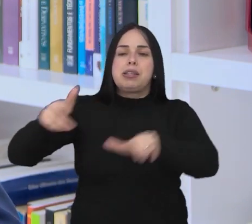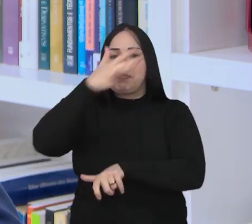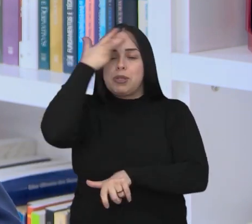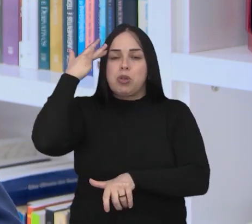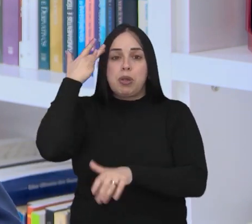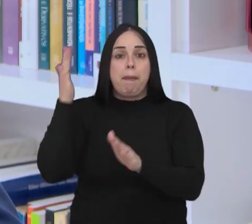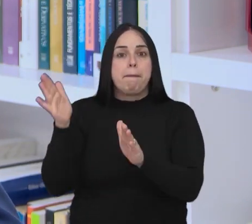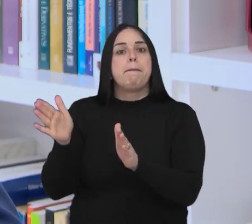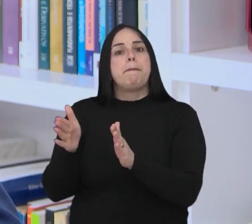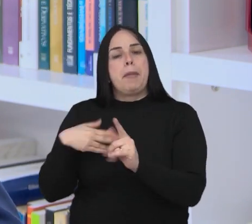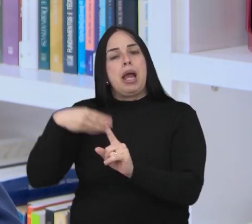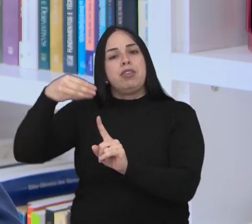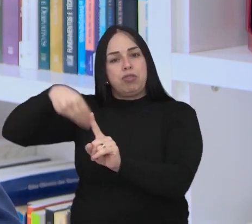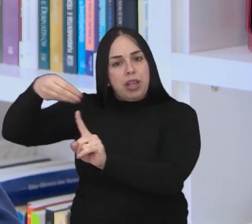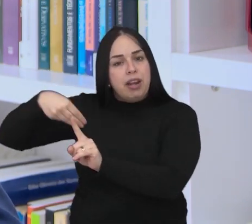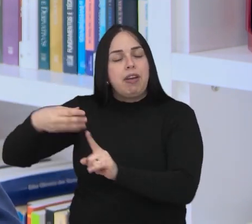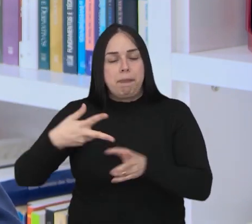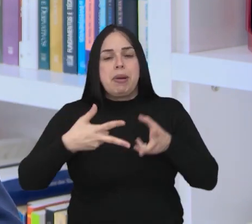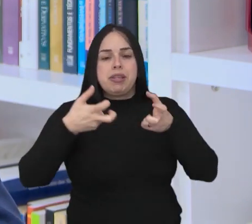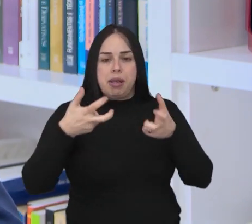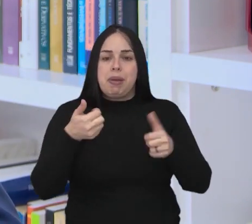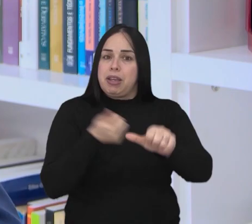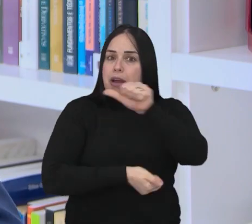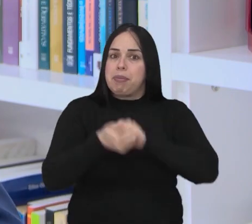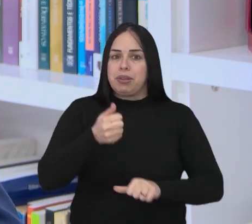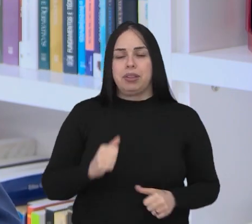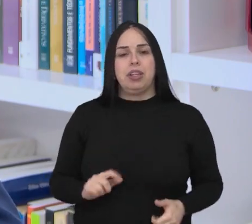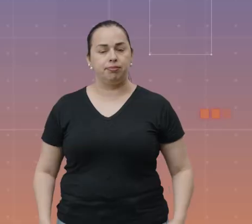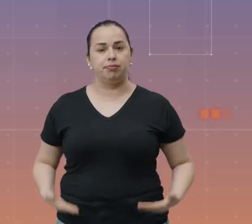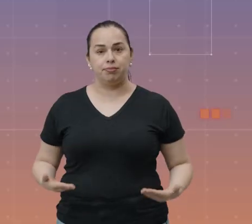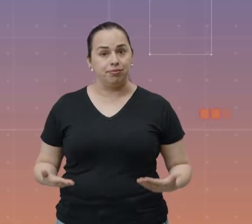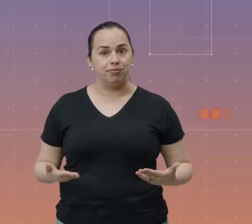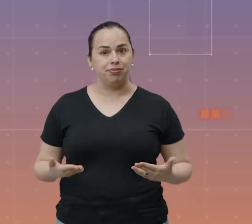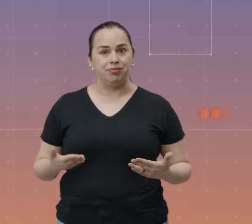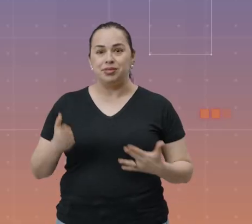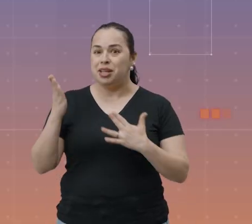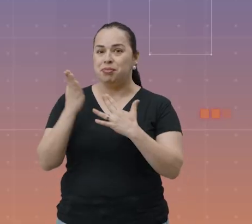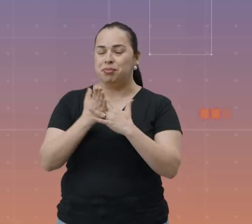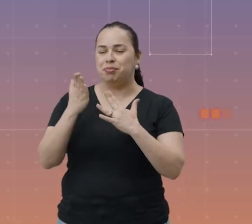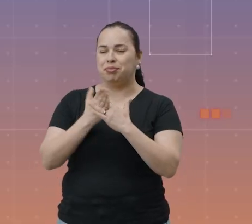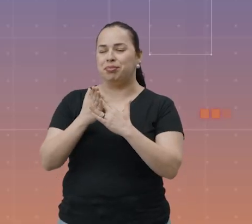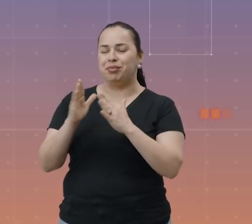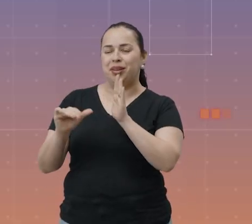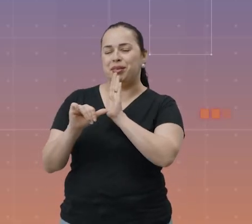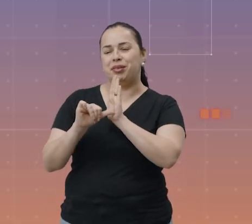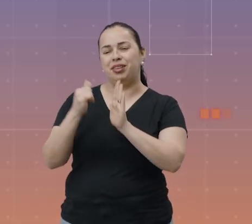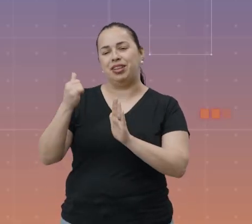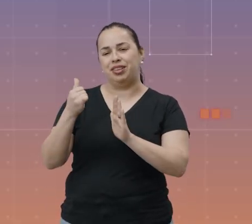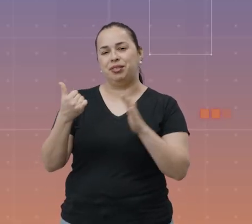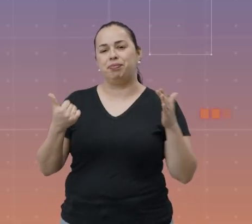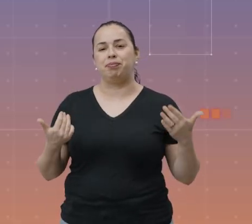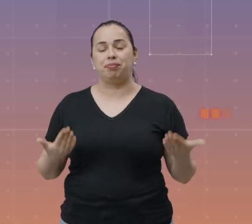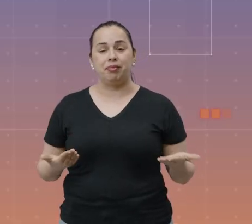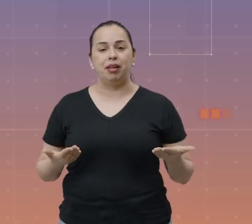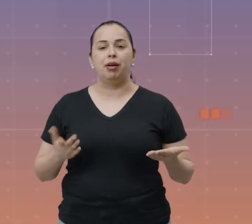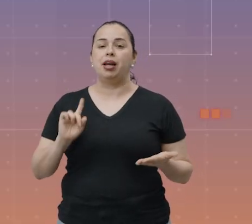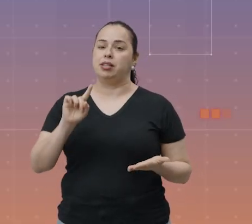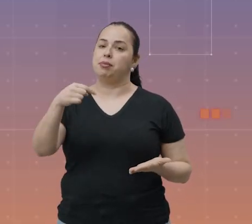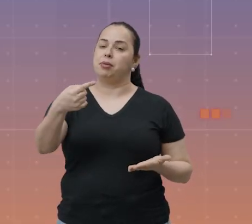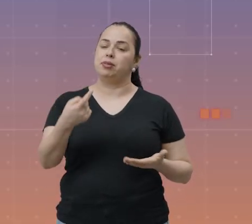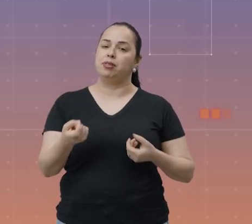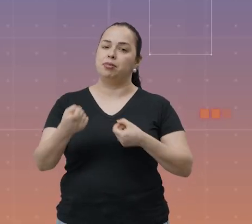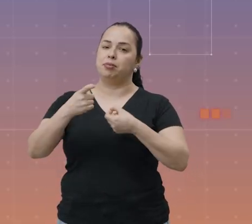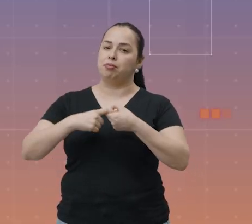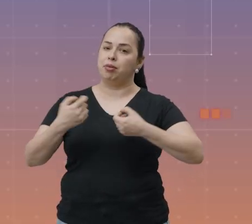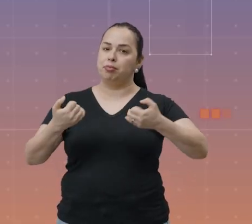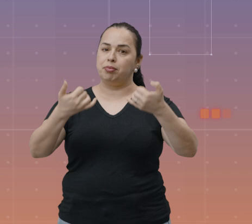perceber mesmo vai ser o público de baixa renda com essa privatização. Vamos para o nosso primeiro intervalo de hoje, mas na